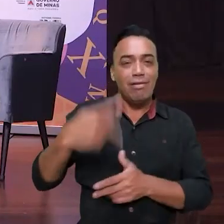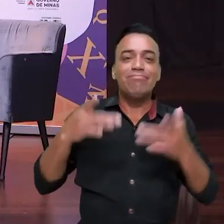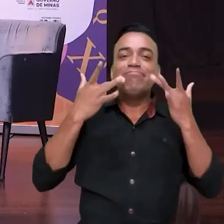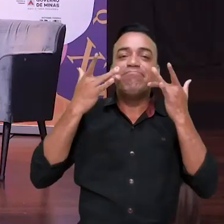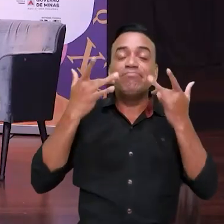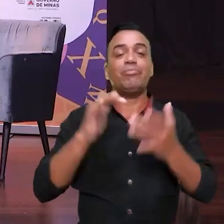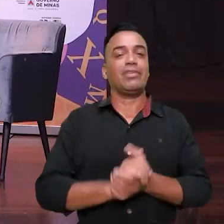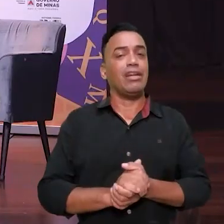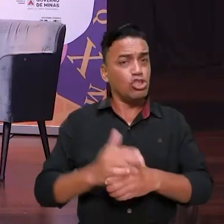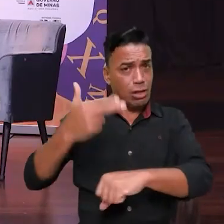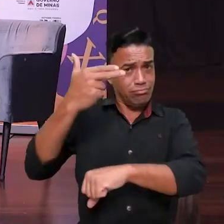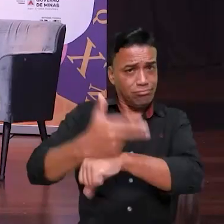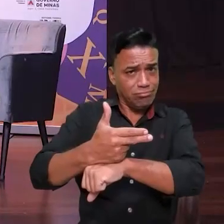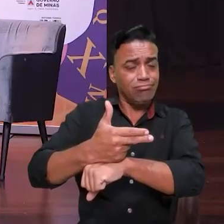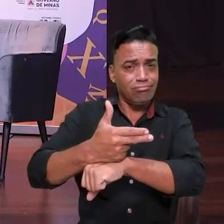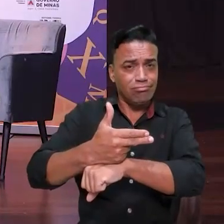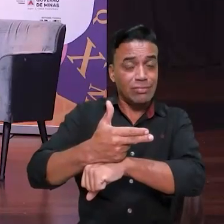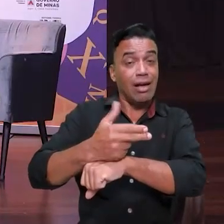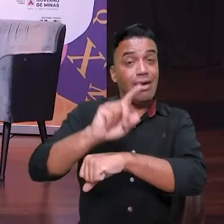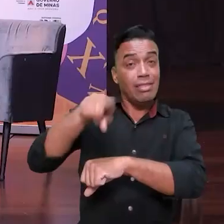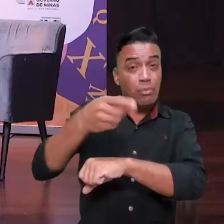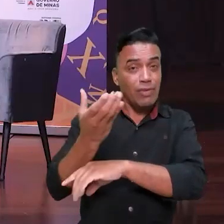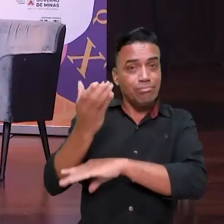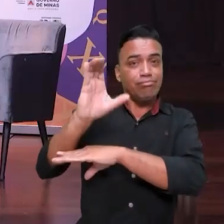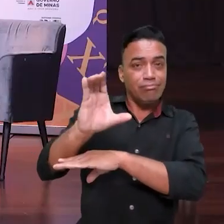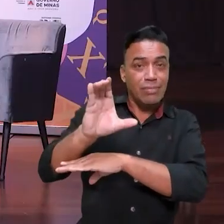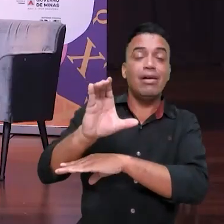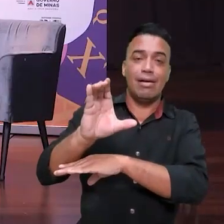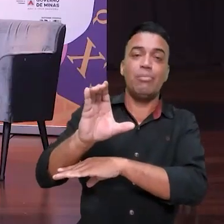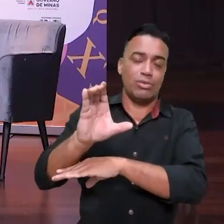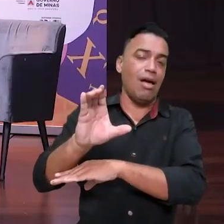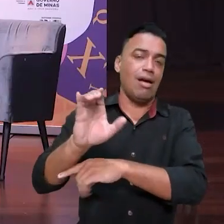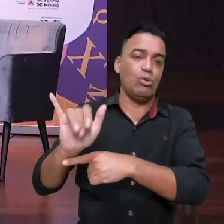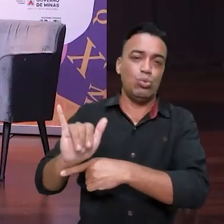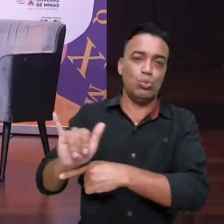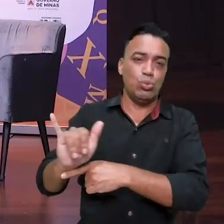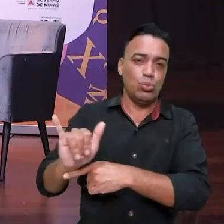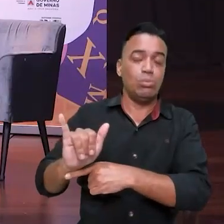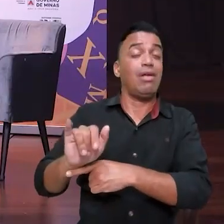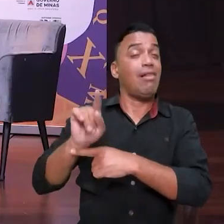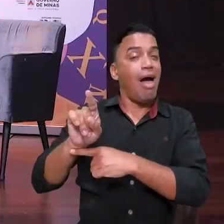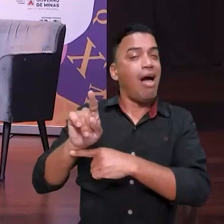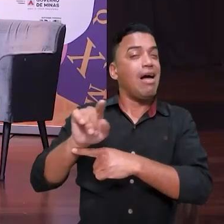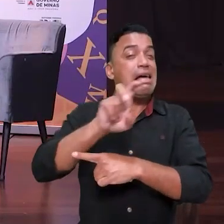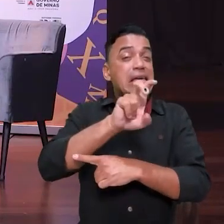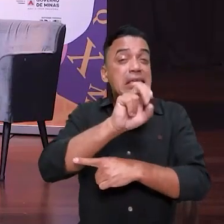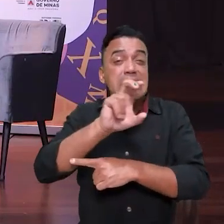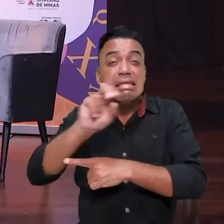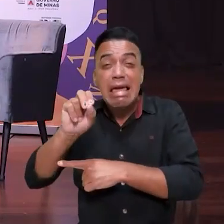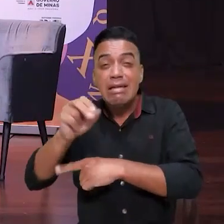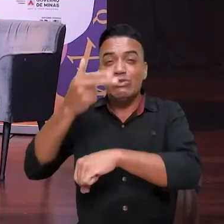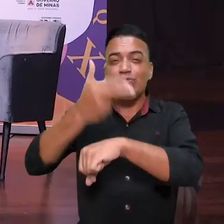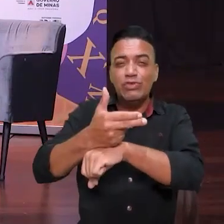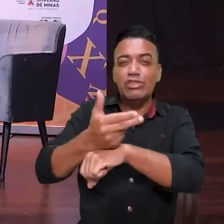estão as logomarcas das marcas patrocinadoras do evento. A apresentação se inicia com Josane Faleiro sentada na primeira poltrona